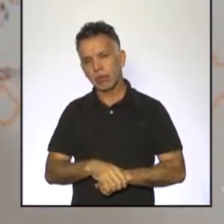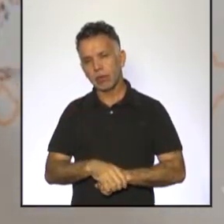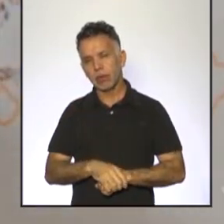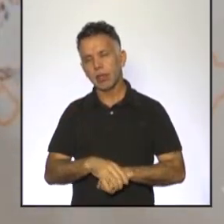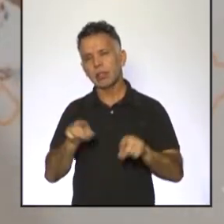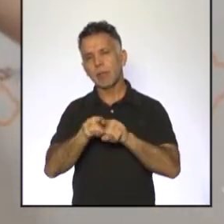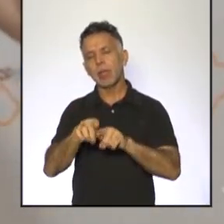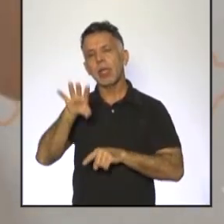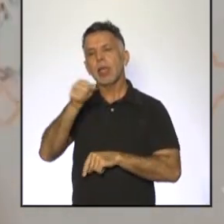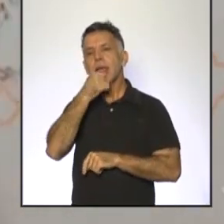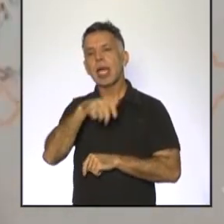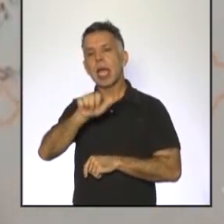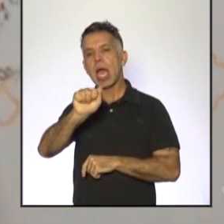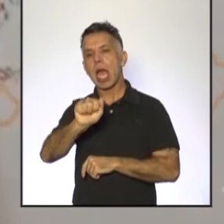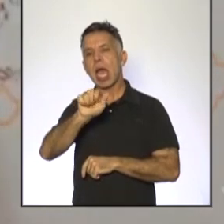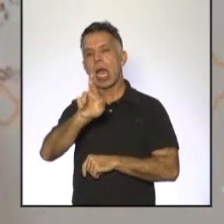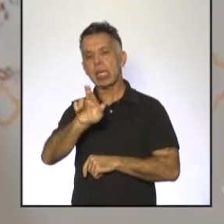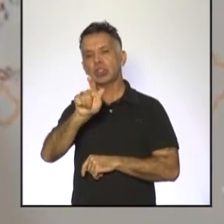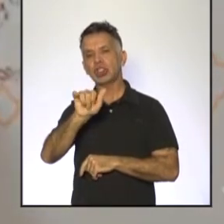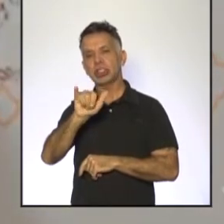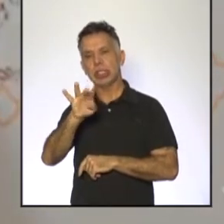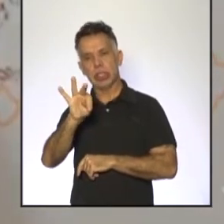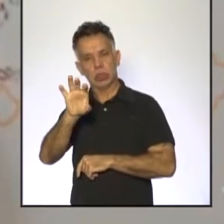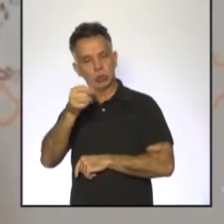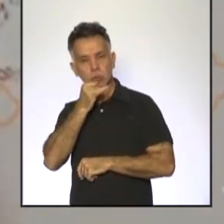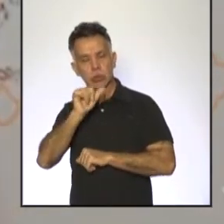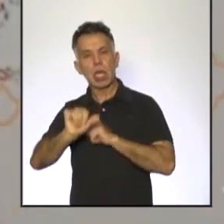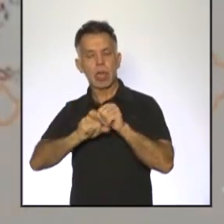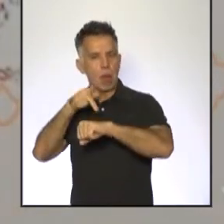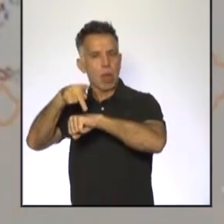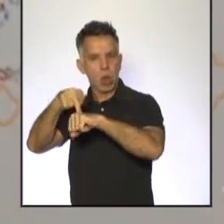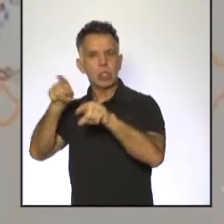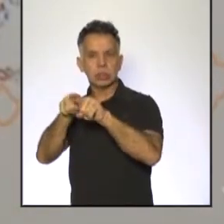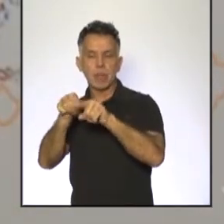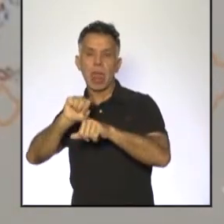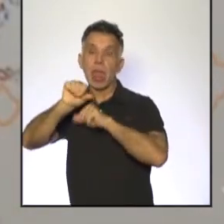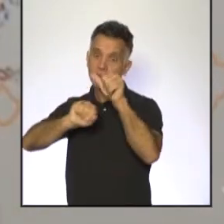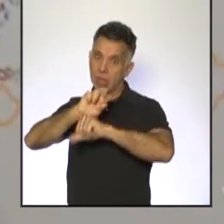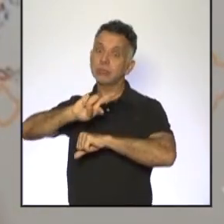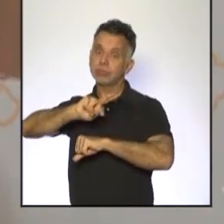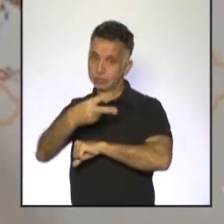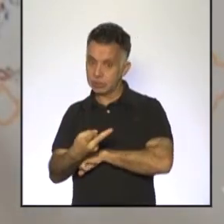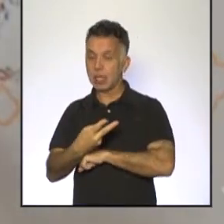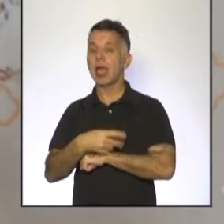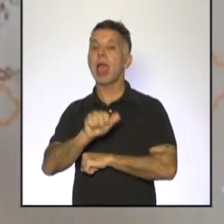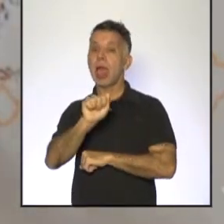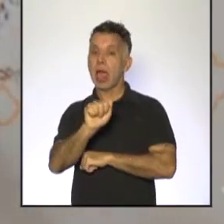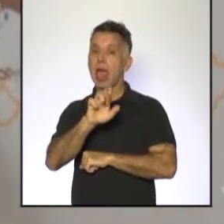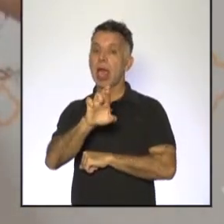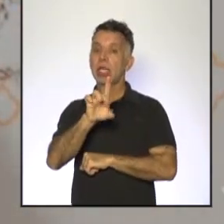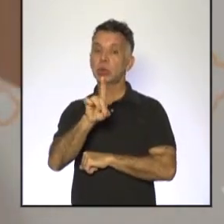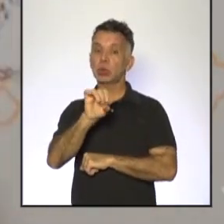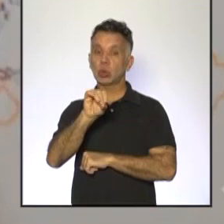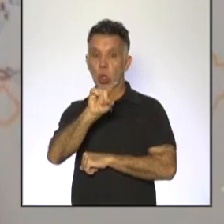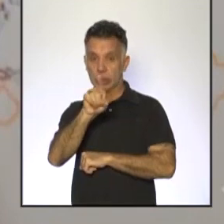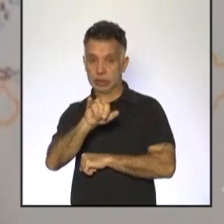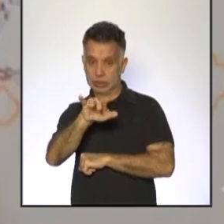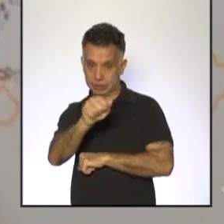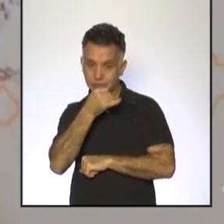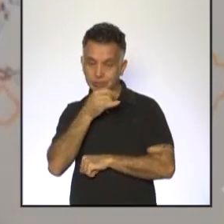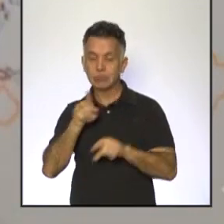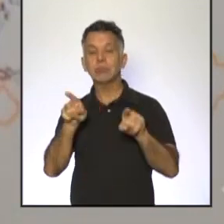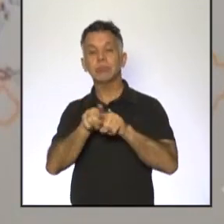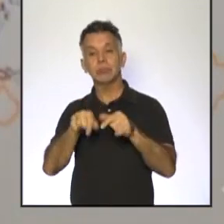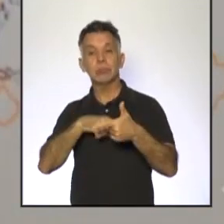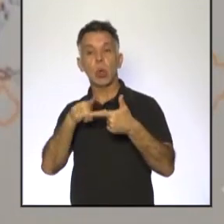Vamos pegar o argilito, que é a rocha sedimentar, se transforma na ardósia, que é a rocha metamórfica. O arenito, que é a rocha sedimentar,